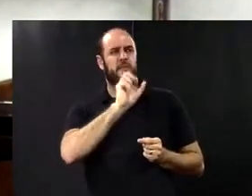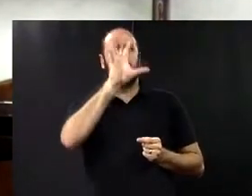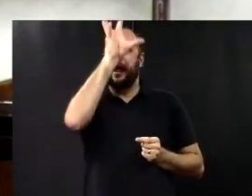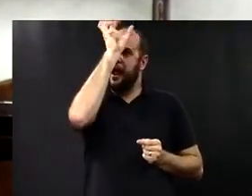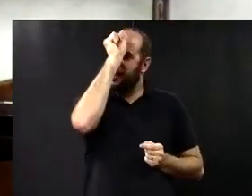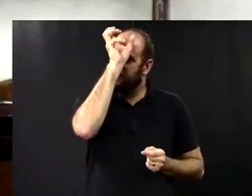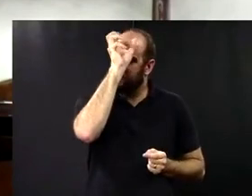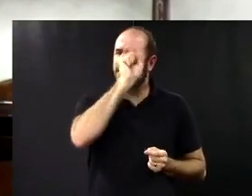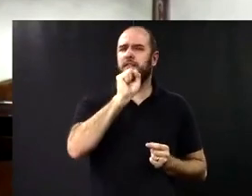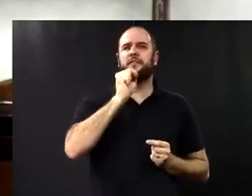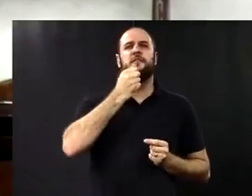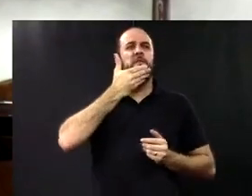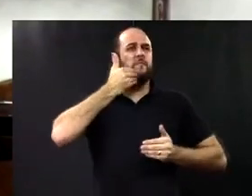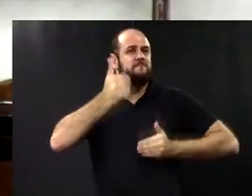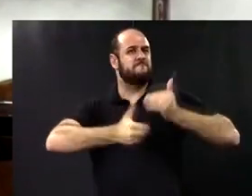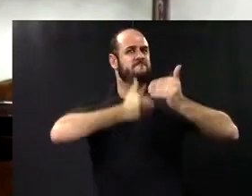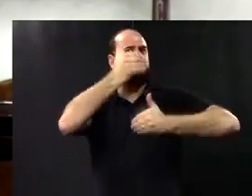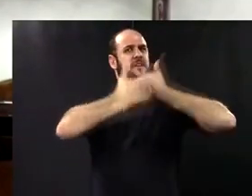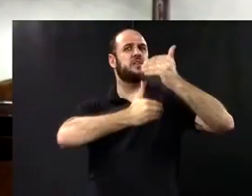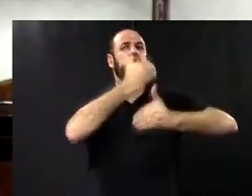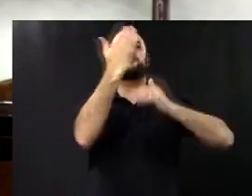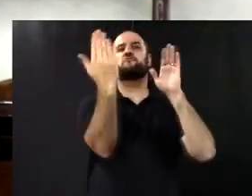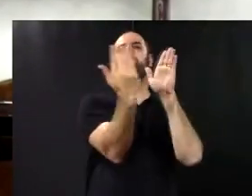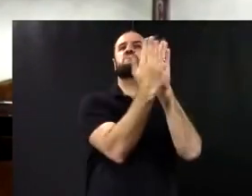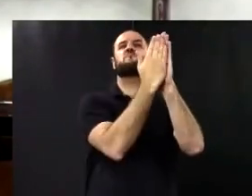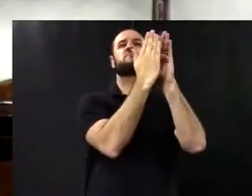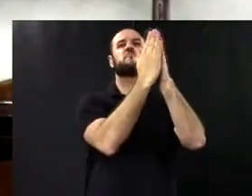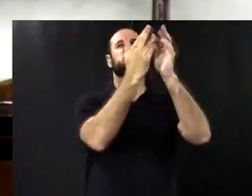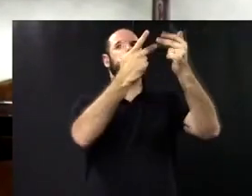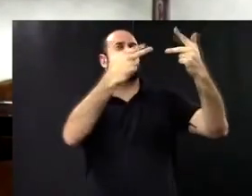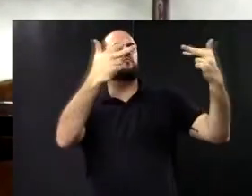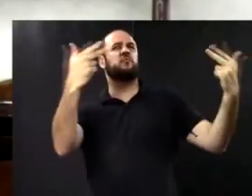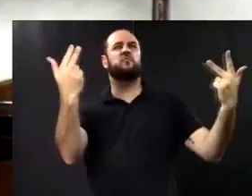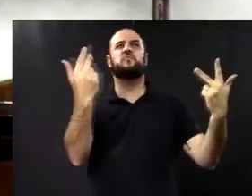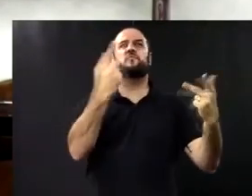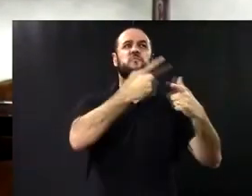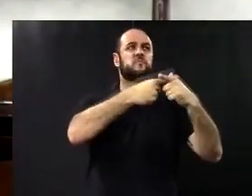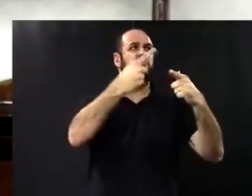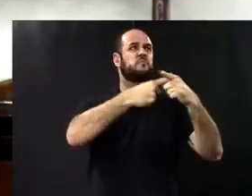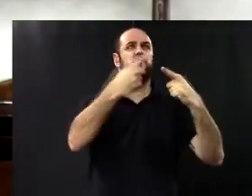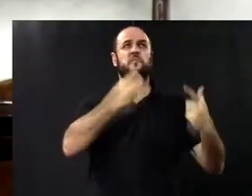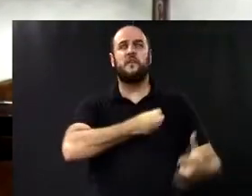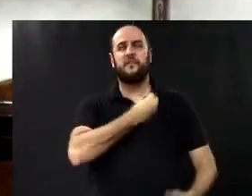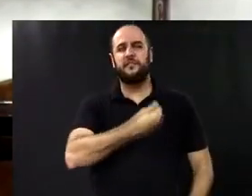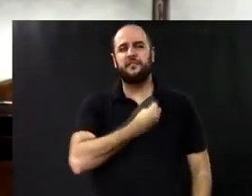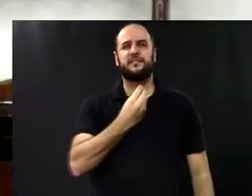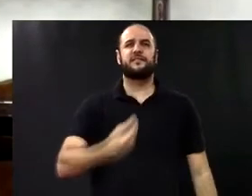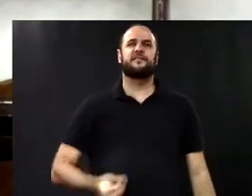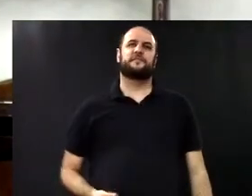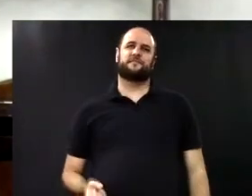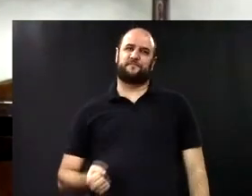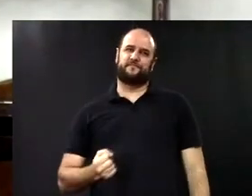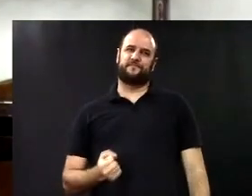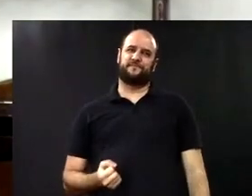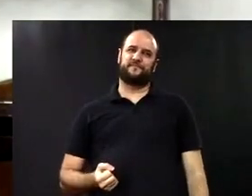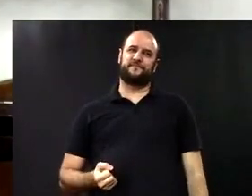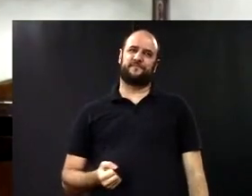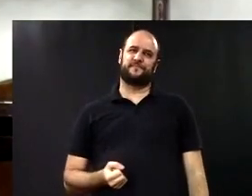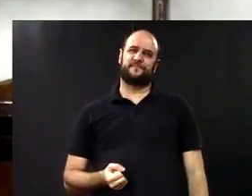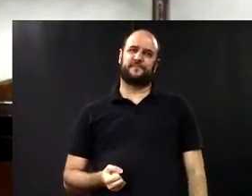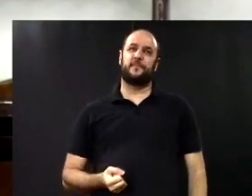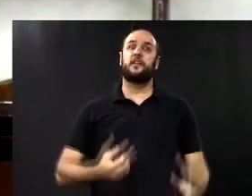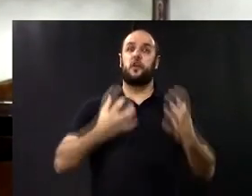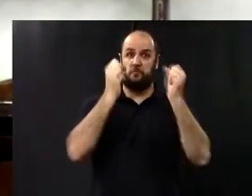aperfeiçoados para enfrentar as demais dificuldades. E essas disciplinas podem vir de